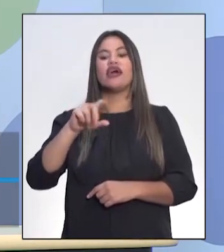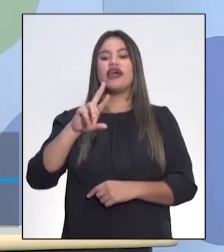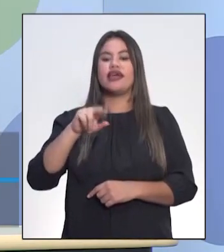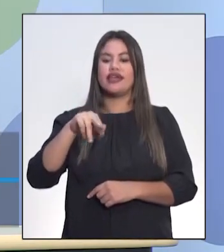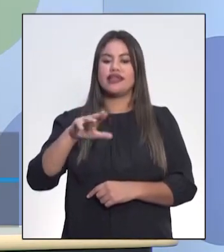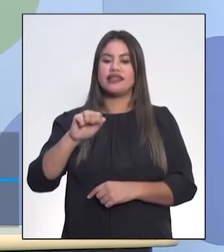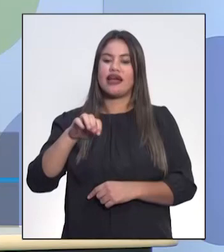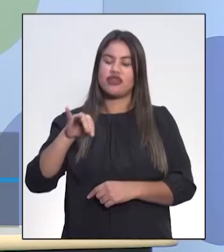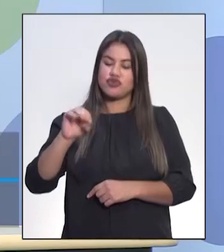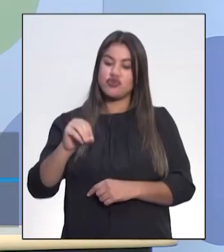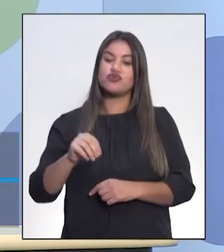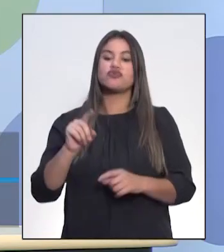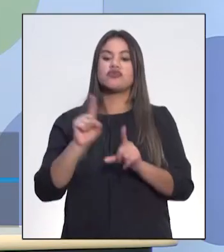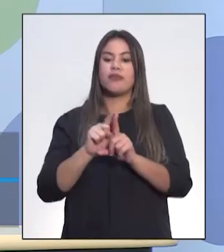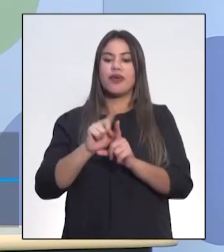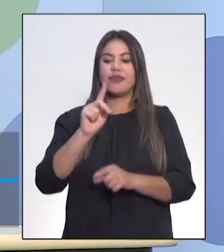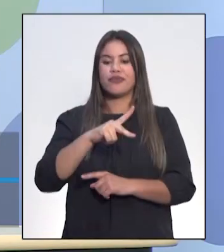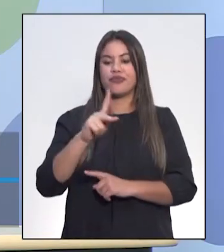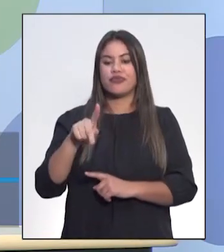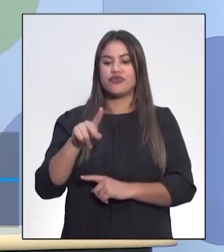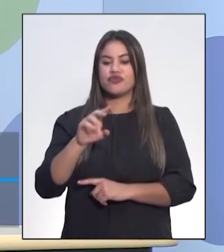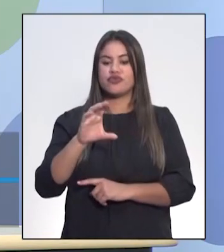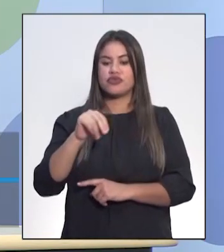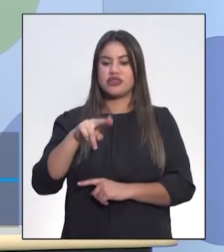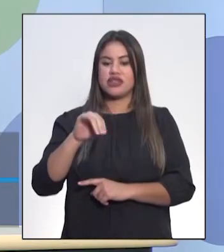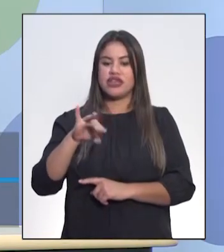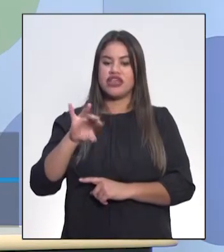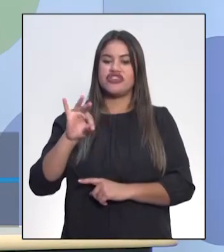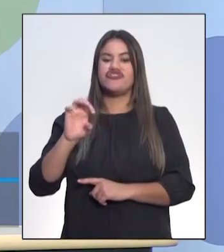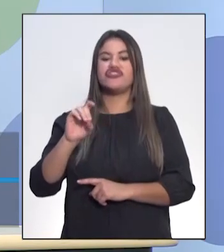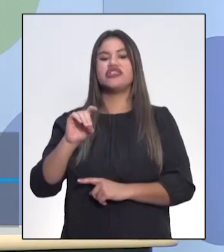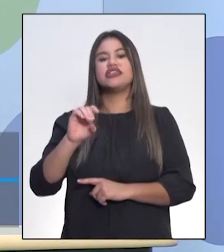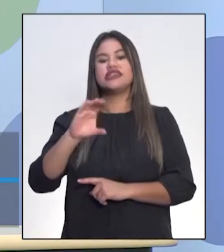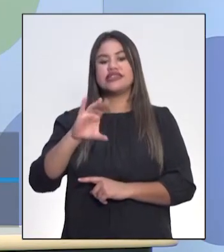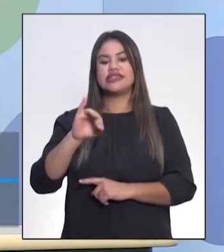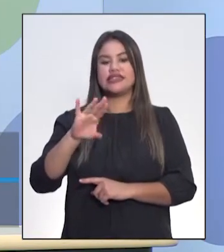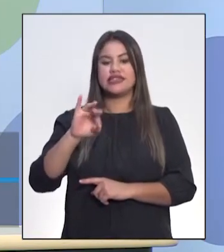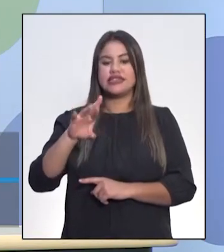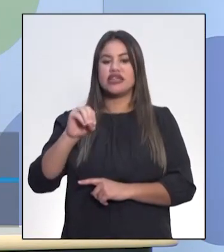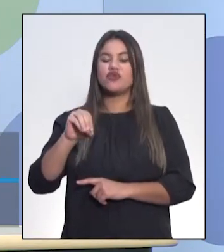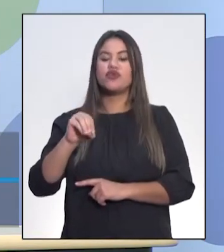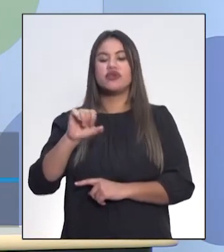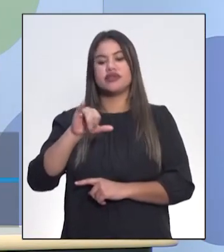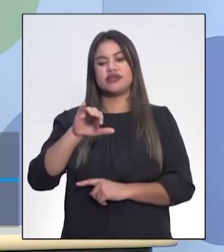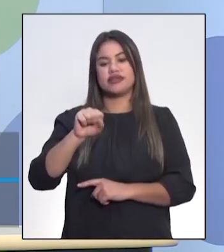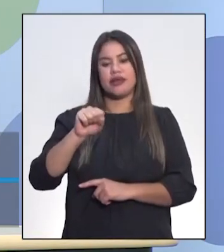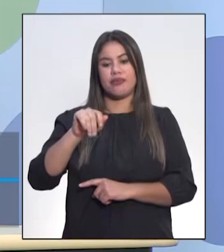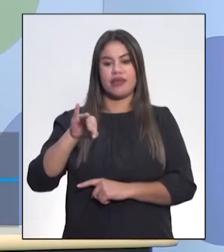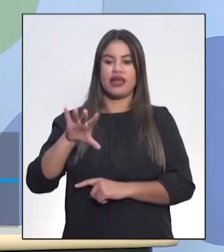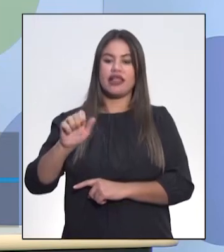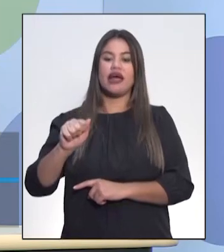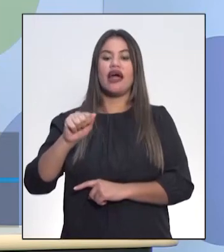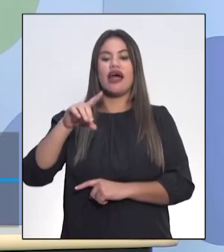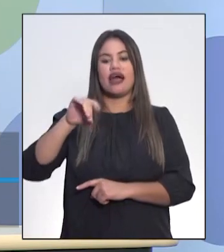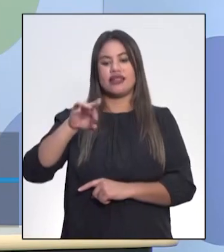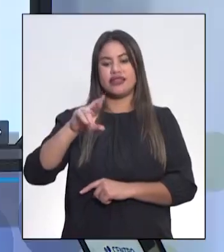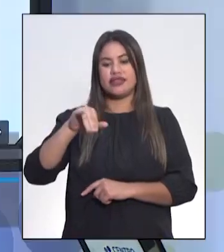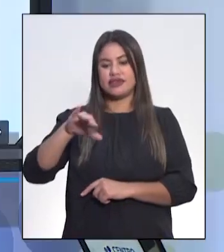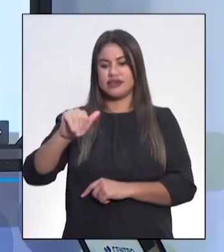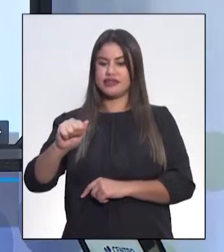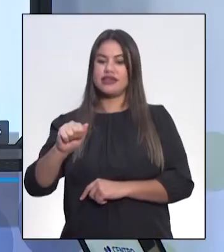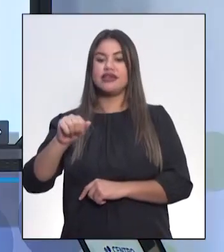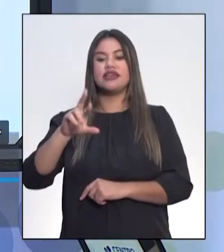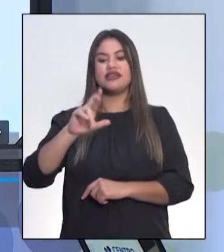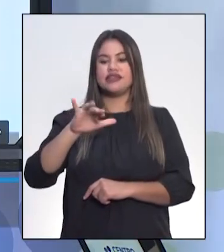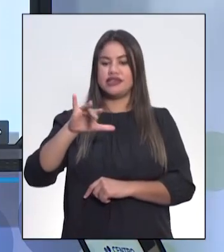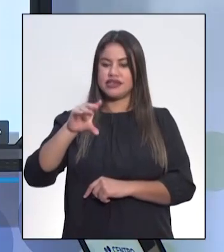mais alguns professores. Neide, Cícero, Elizabeth, Adriana e Ricardo. Vamos então para a resposta, professora Roberta? Vamos